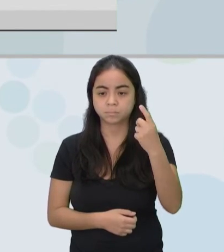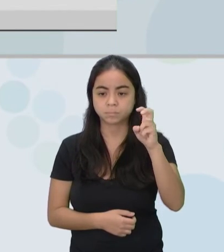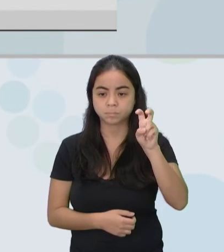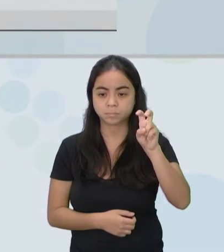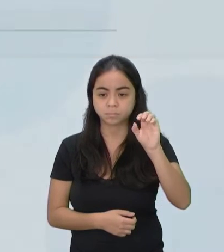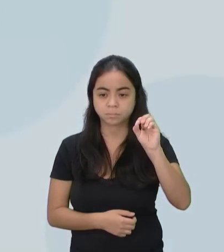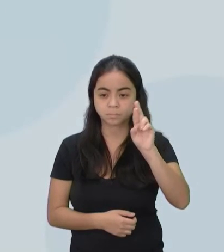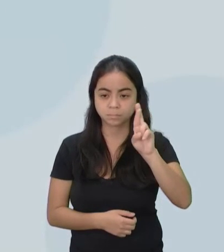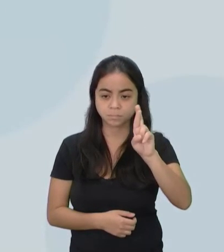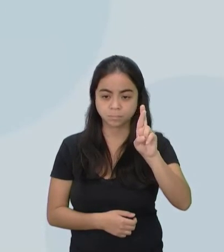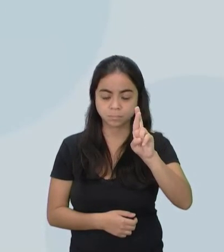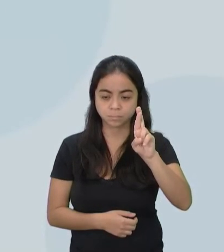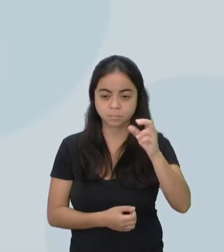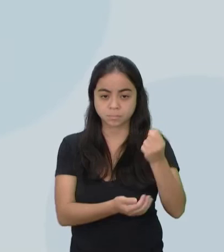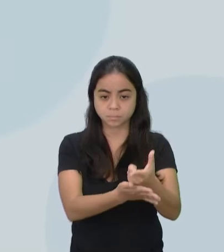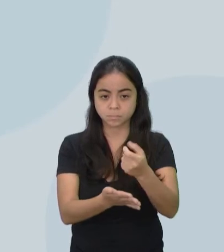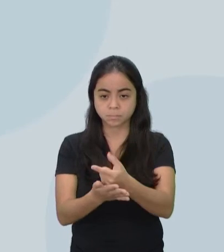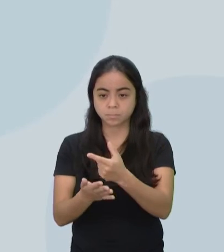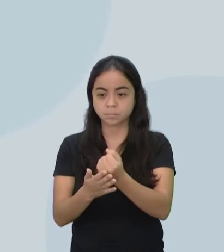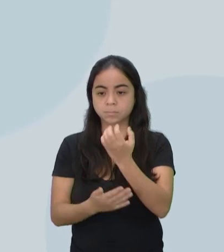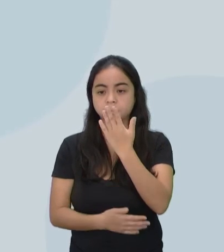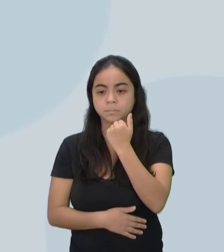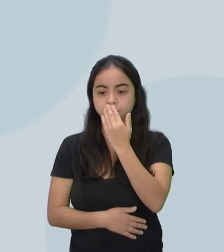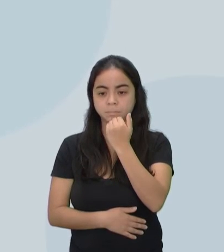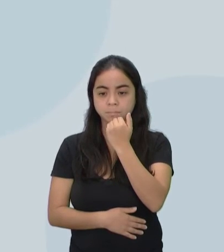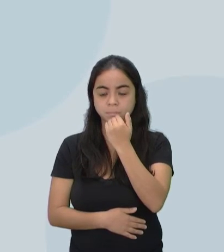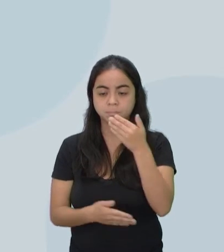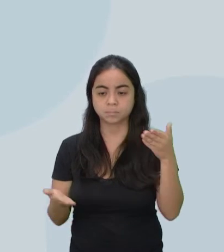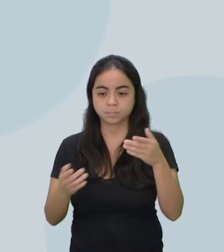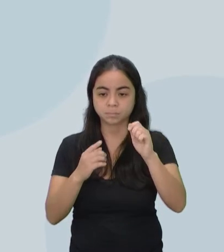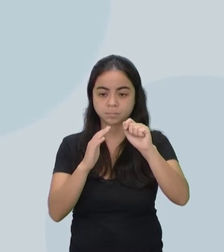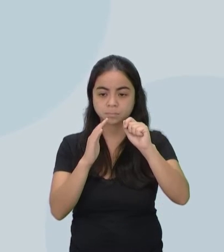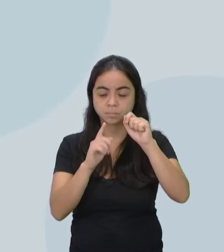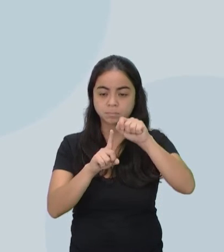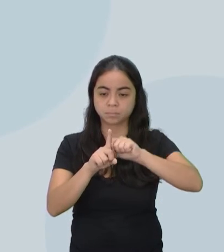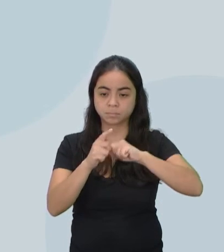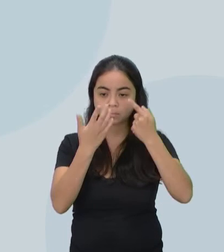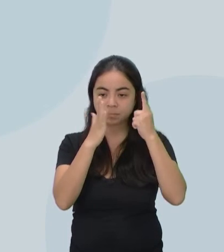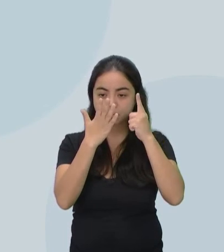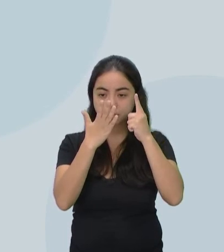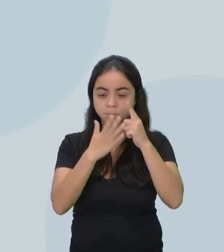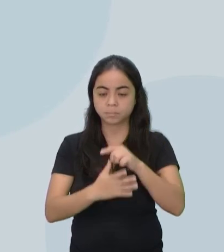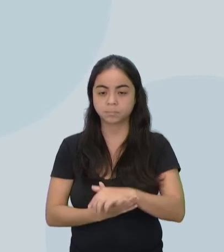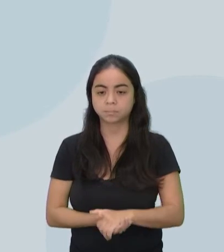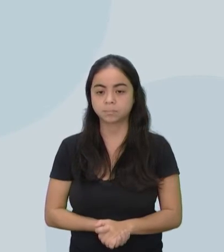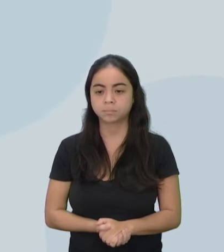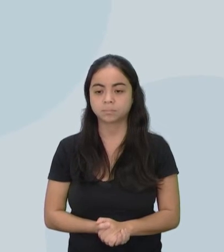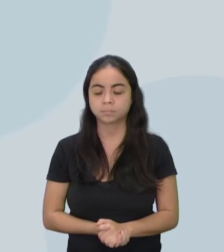R$150 ele gastou com alimentação nesse mês aí de fevereiro.